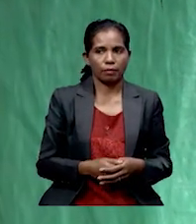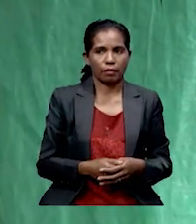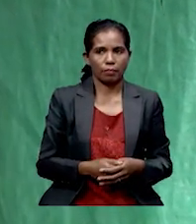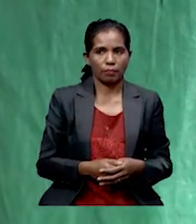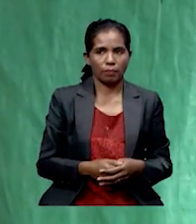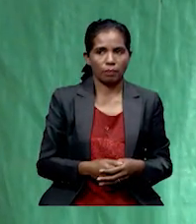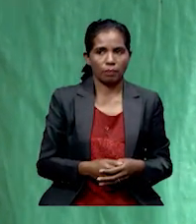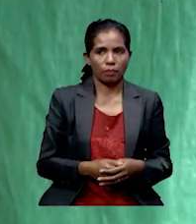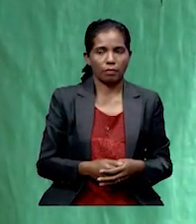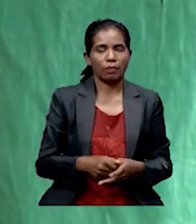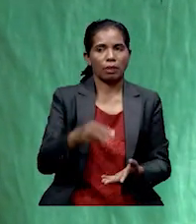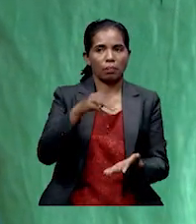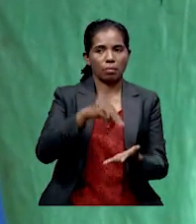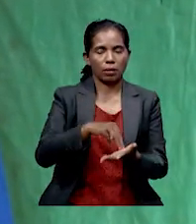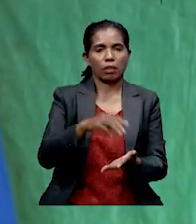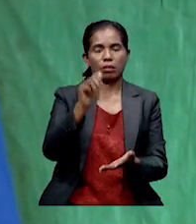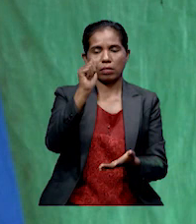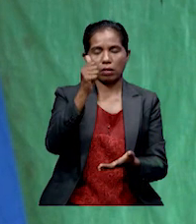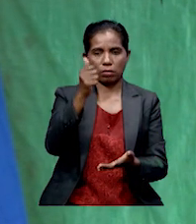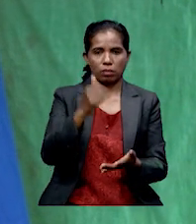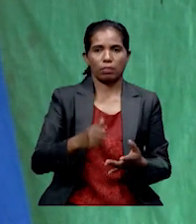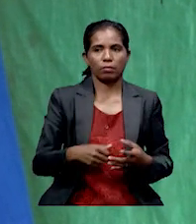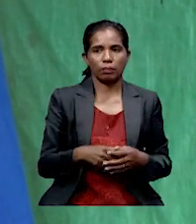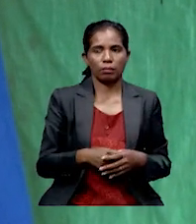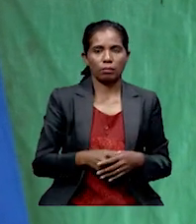Milão rihum sanulu.